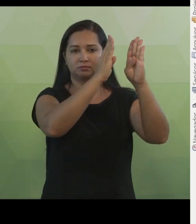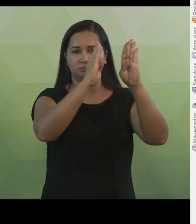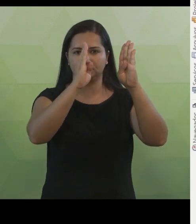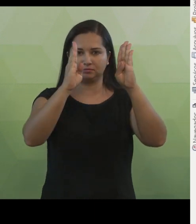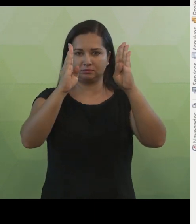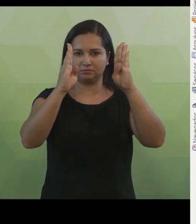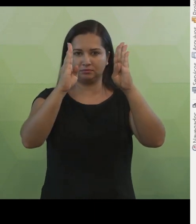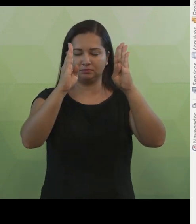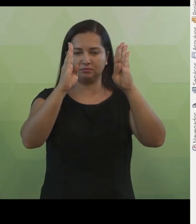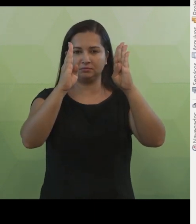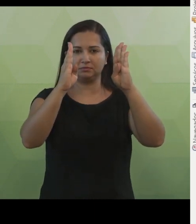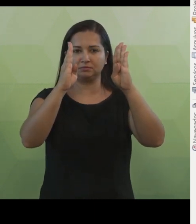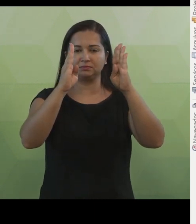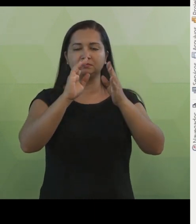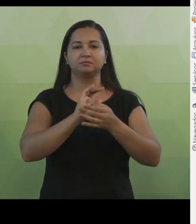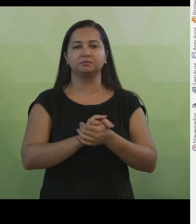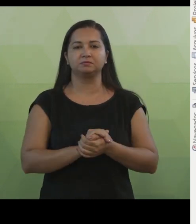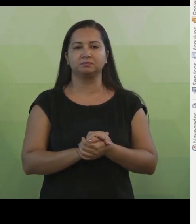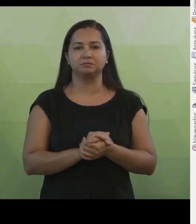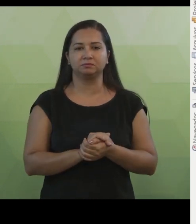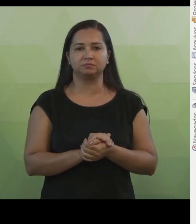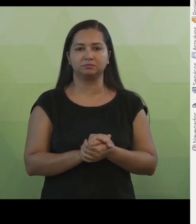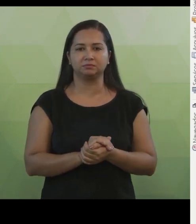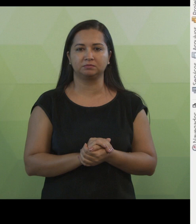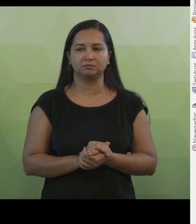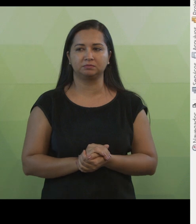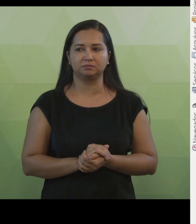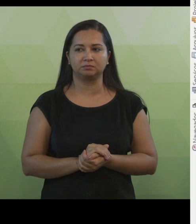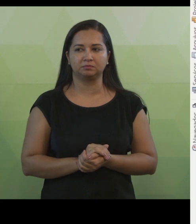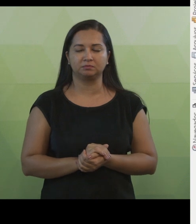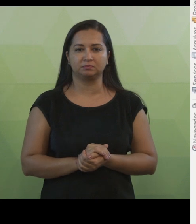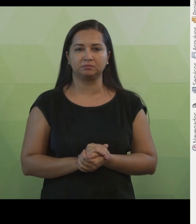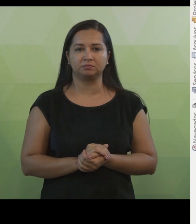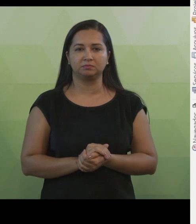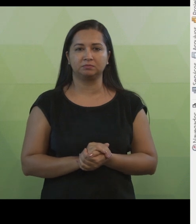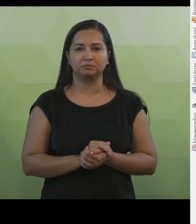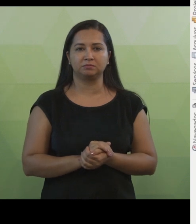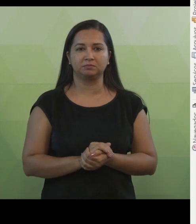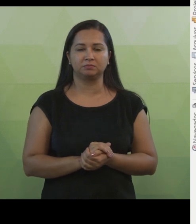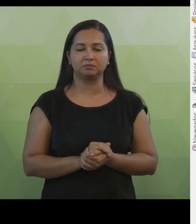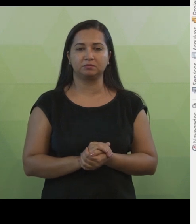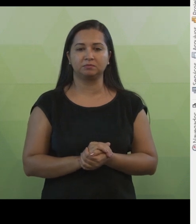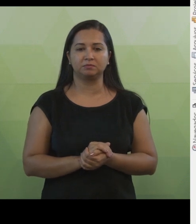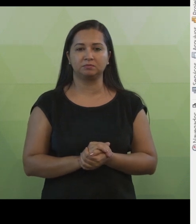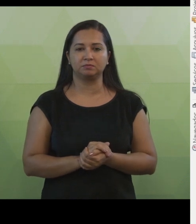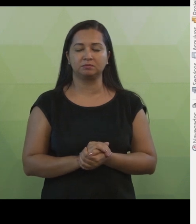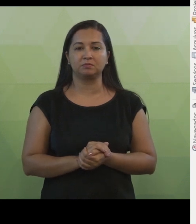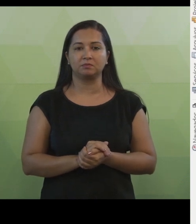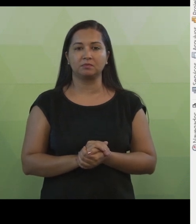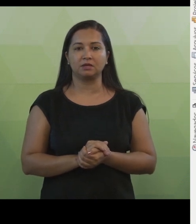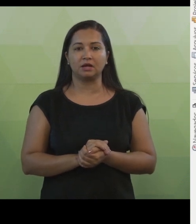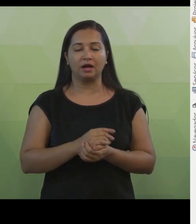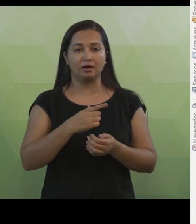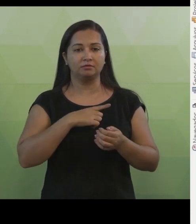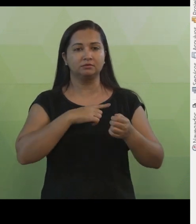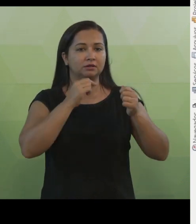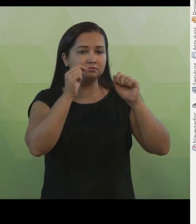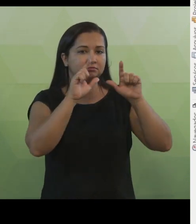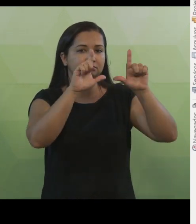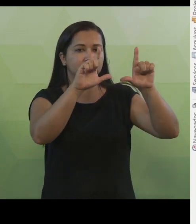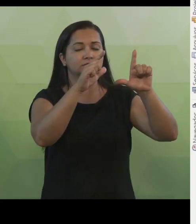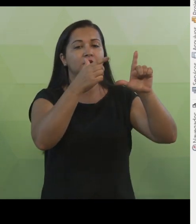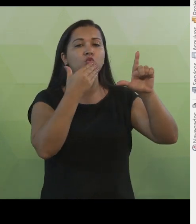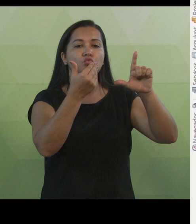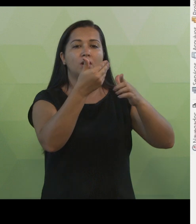aquele exemplo lá do primeiro código. Aqui eu vou fazer a saída, que vai usar aqui